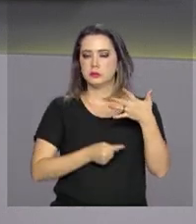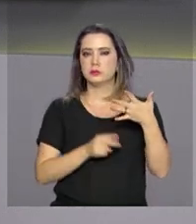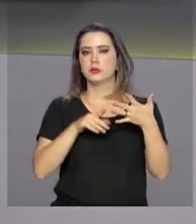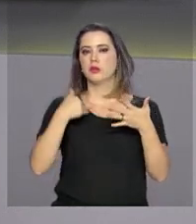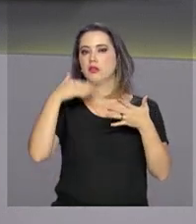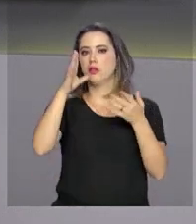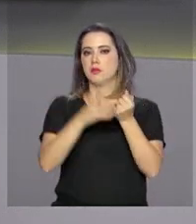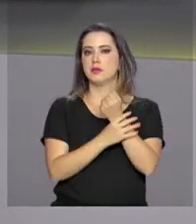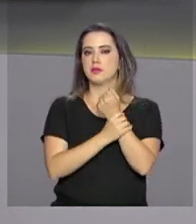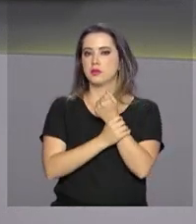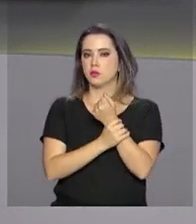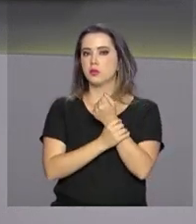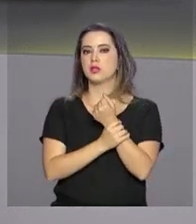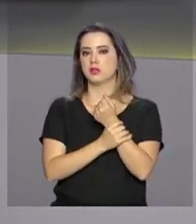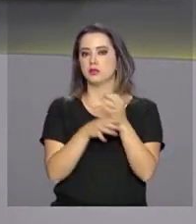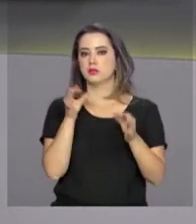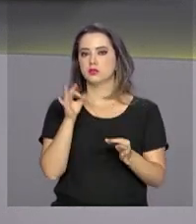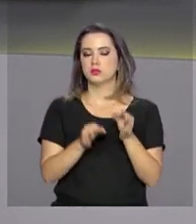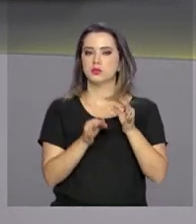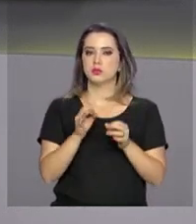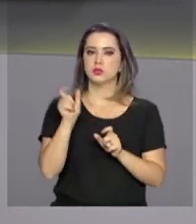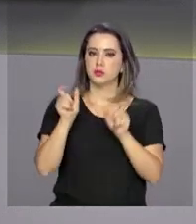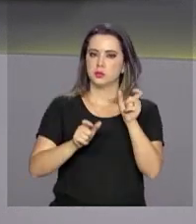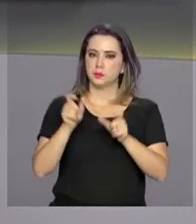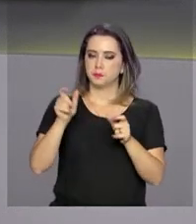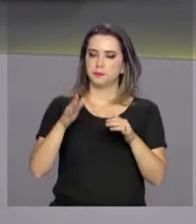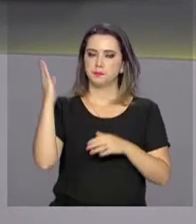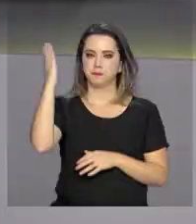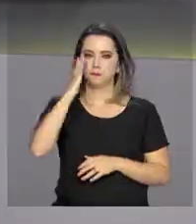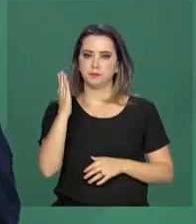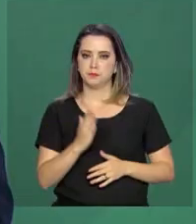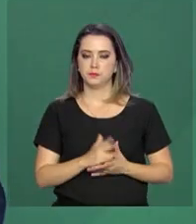para o ambiente de negócios e para os cidadãos brasileiros